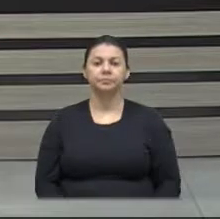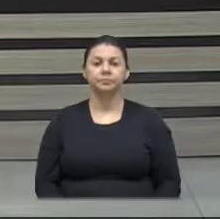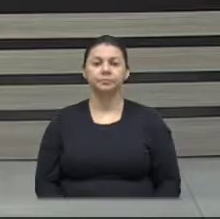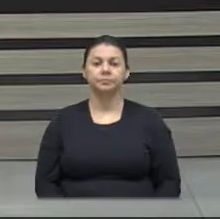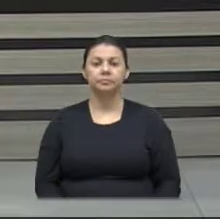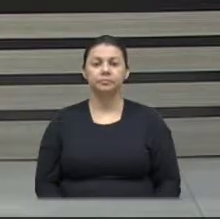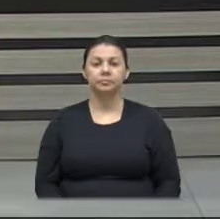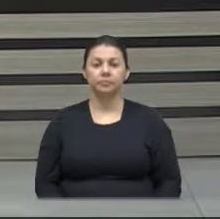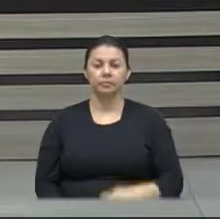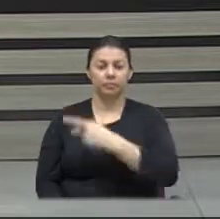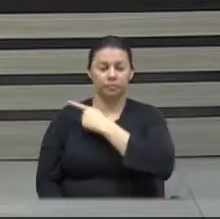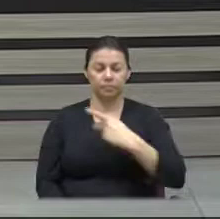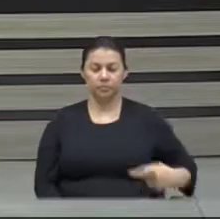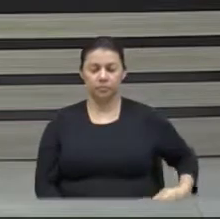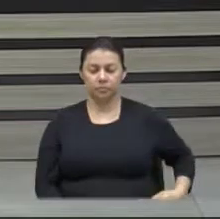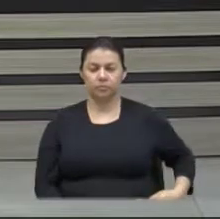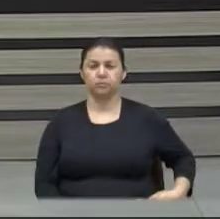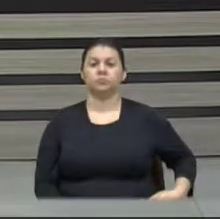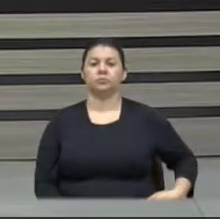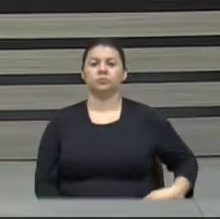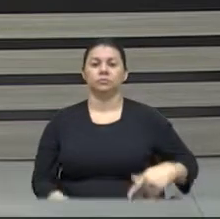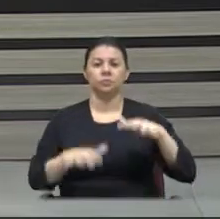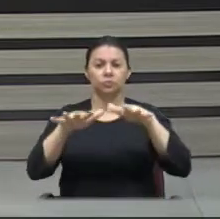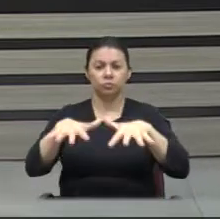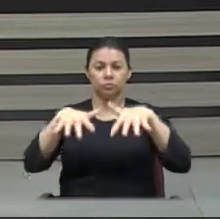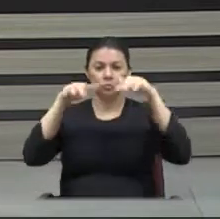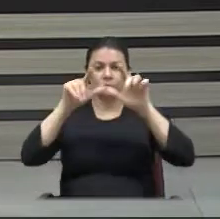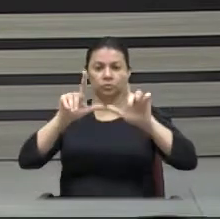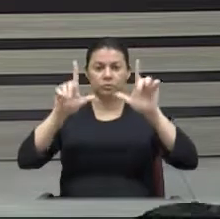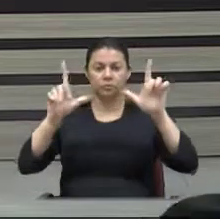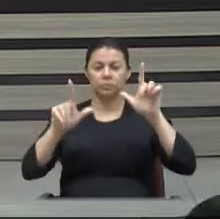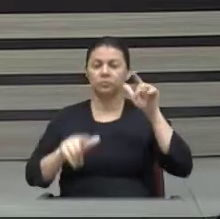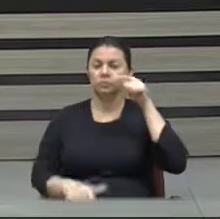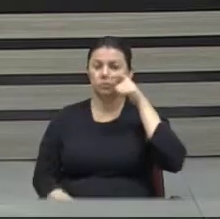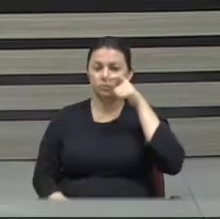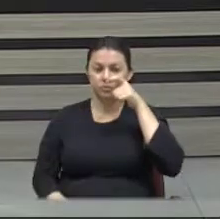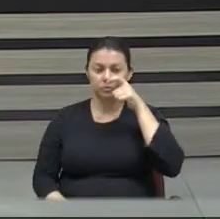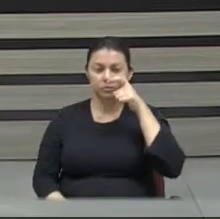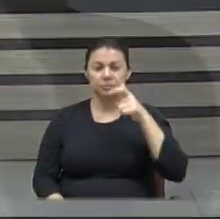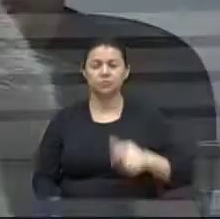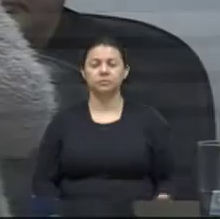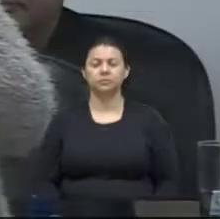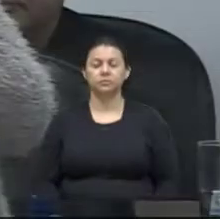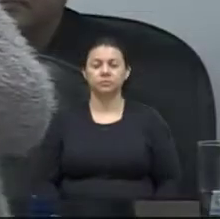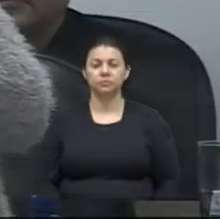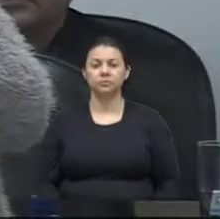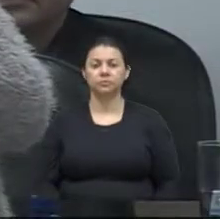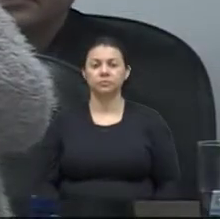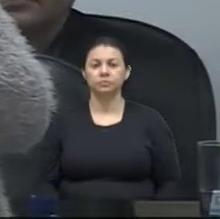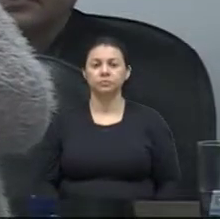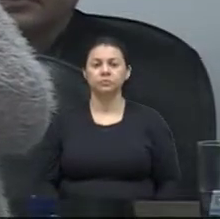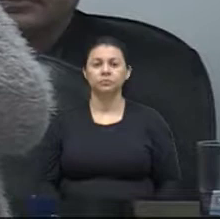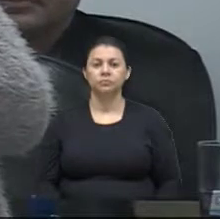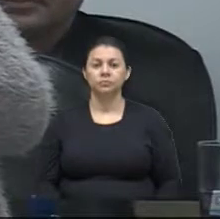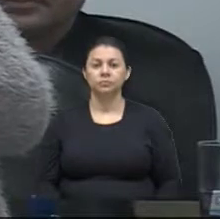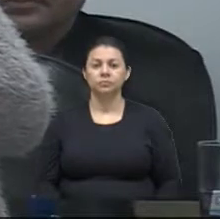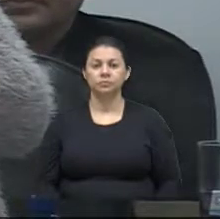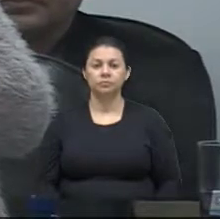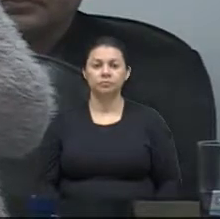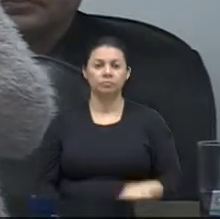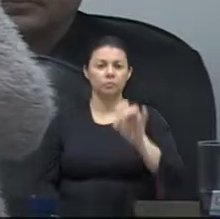todos que nos assistem apenas complementar que eu acho que com projeto de resolução de sanções que fica mais justa